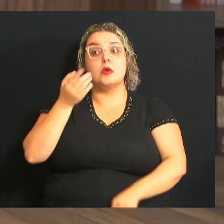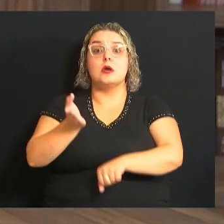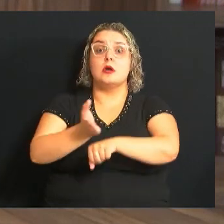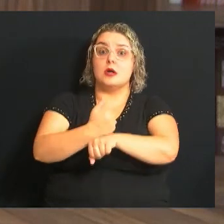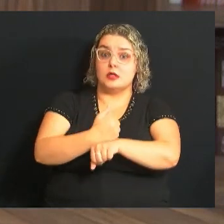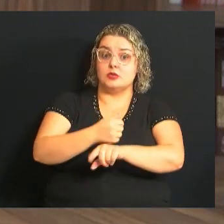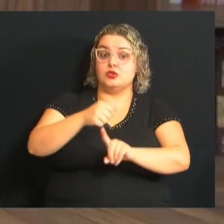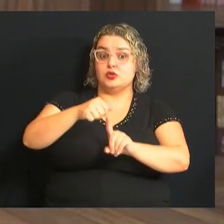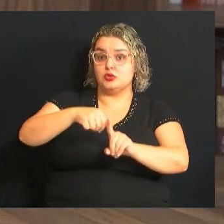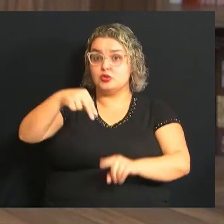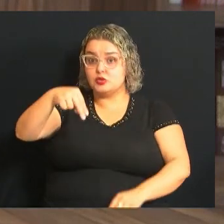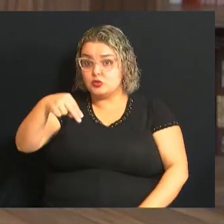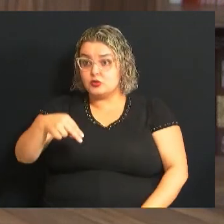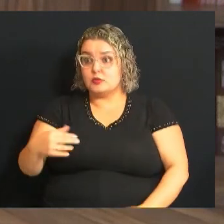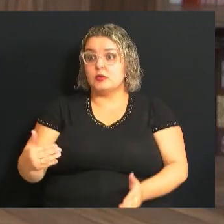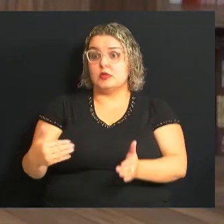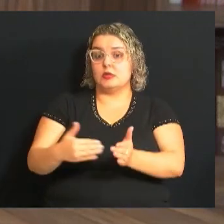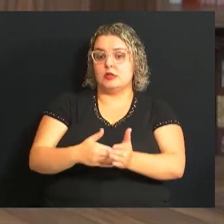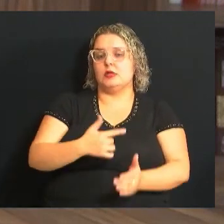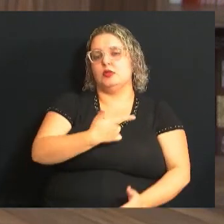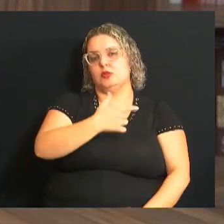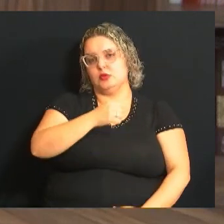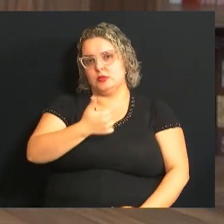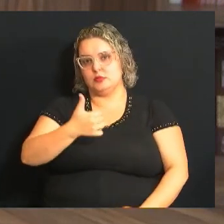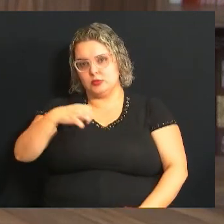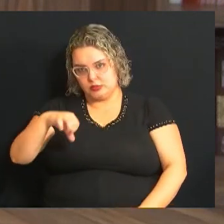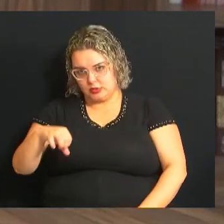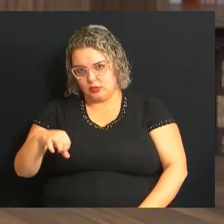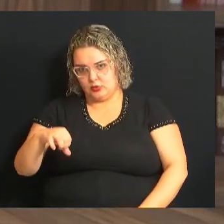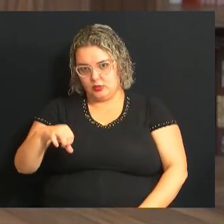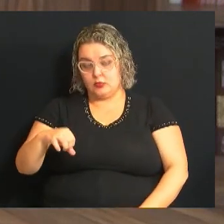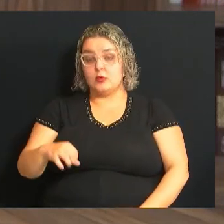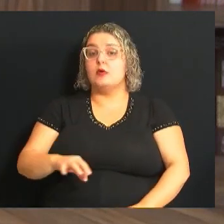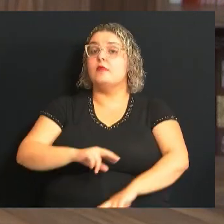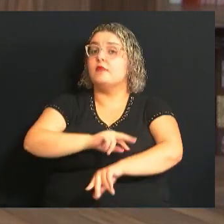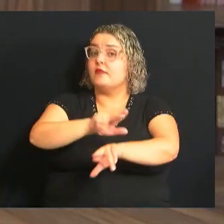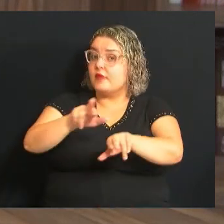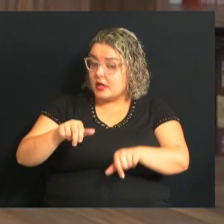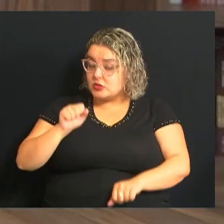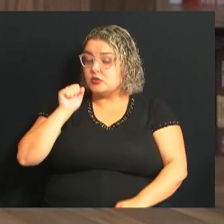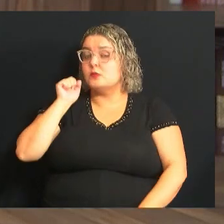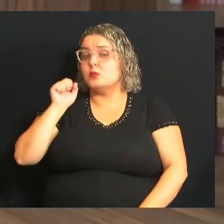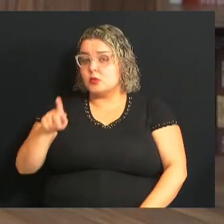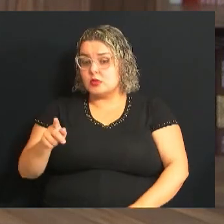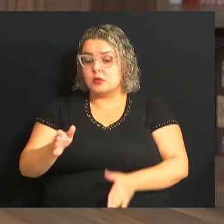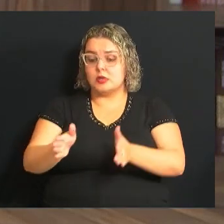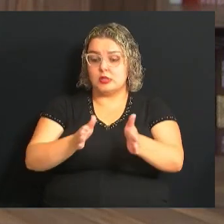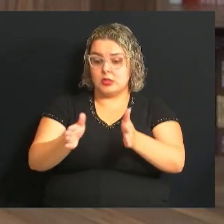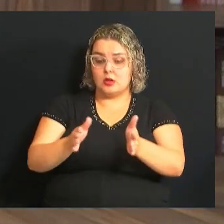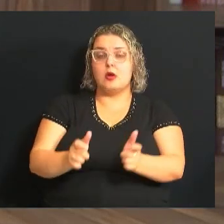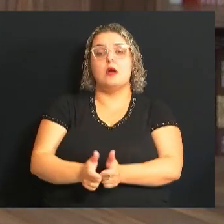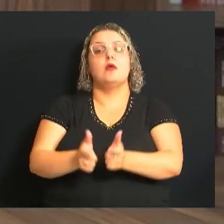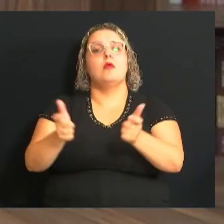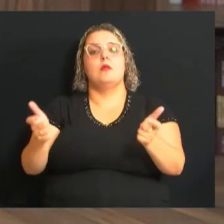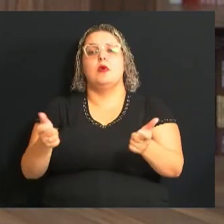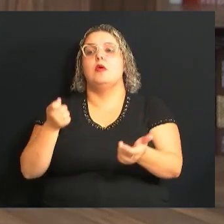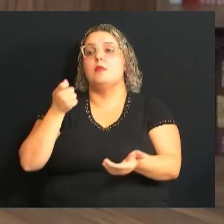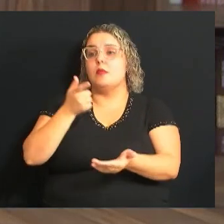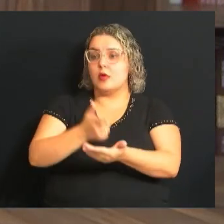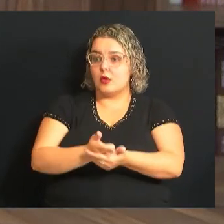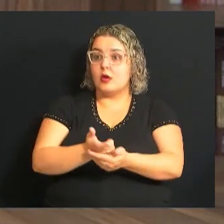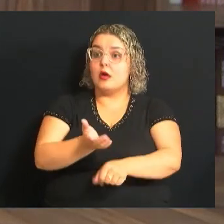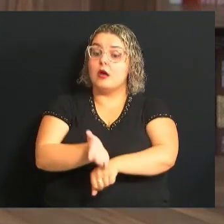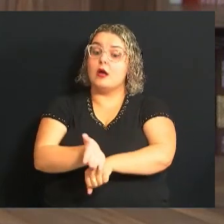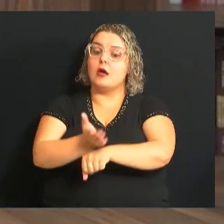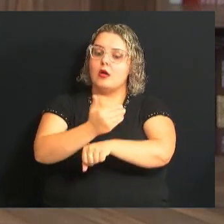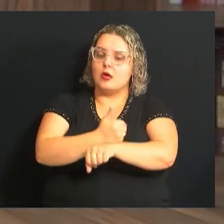de 2019. Muitas dessas pessoas que aposentaram nesse período, as maiores contribuições foram anteriores